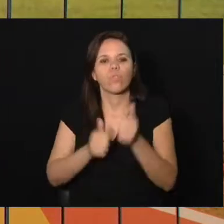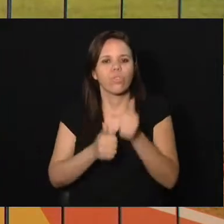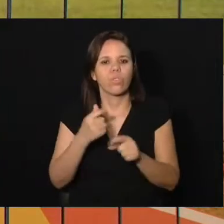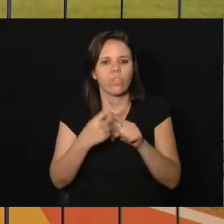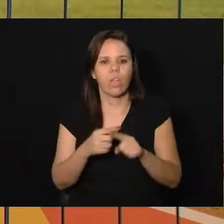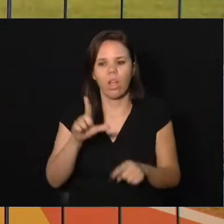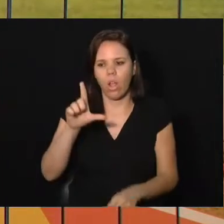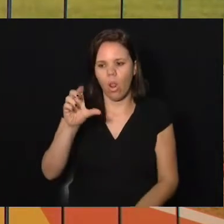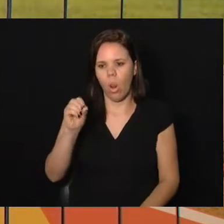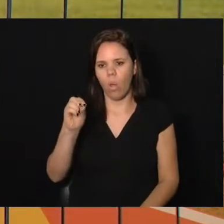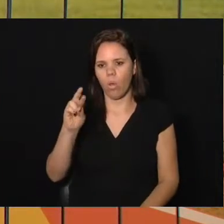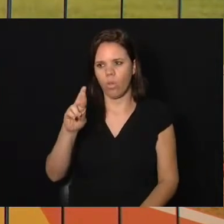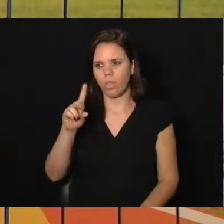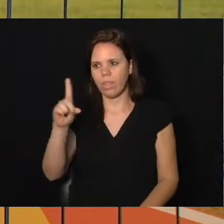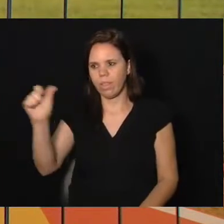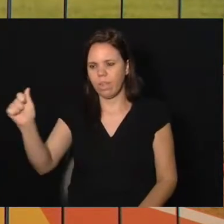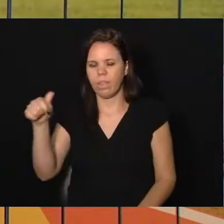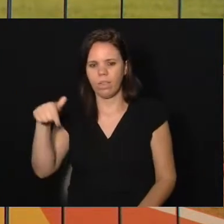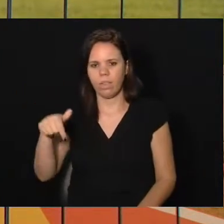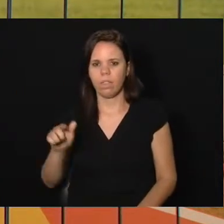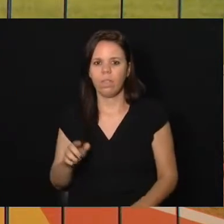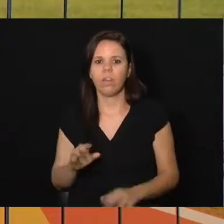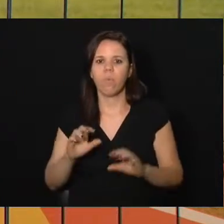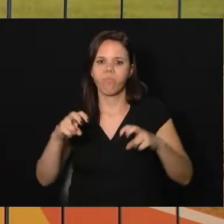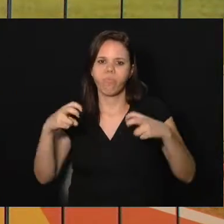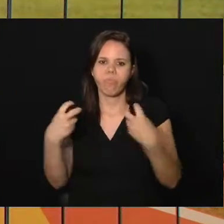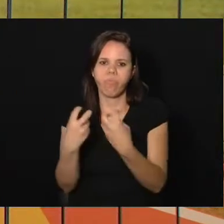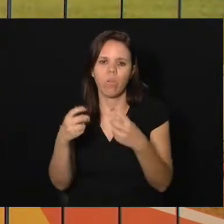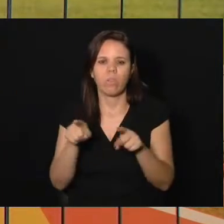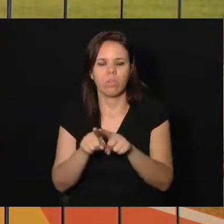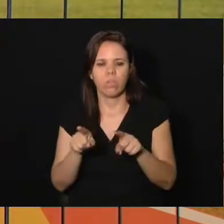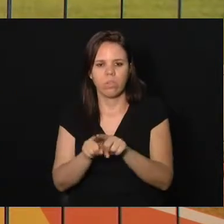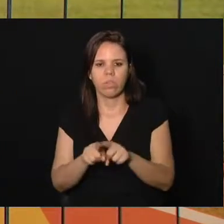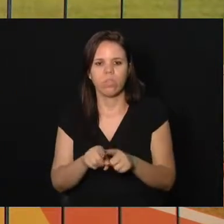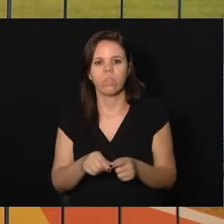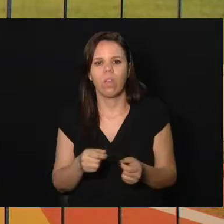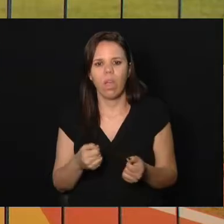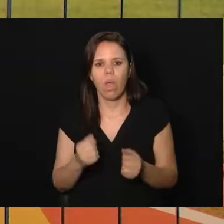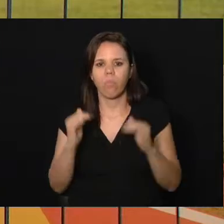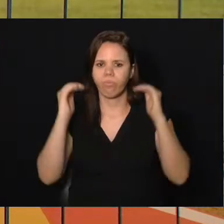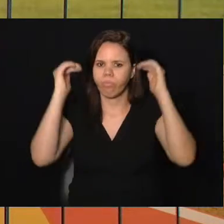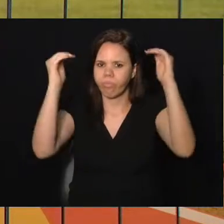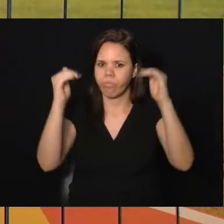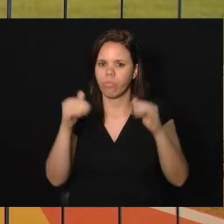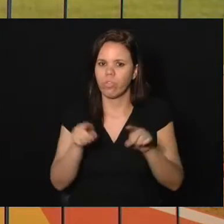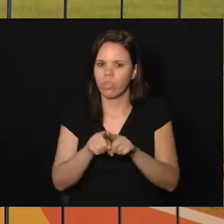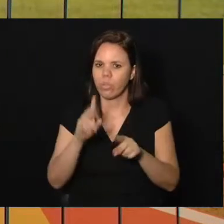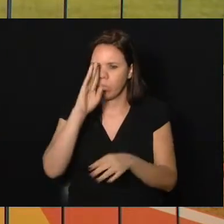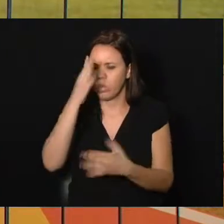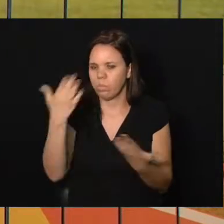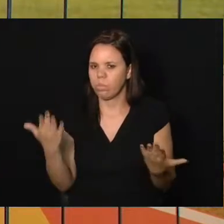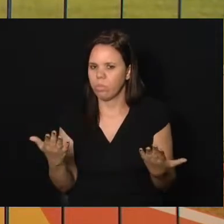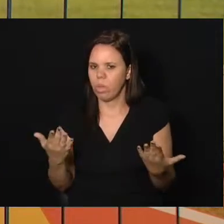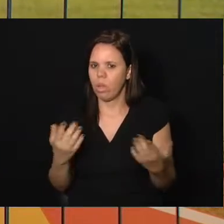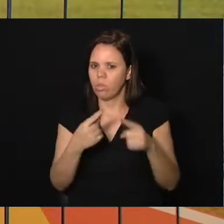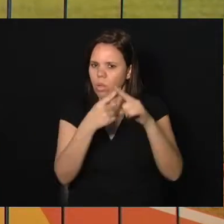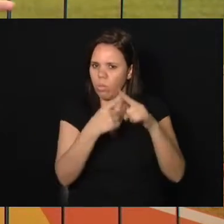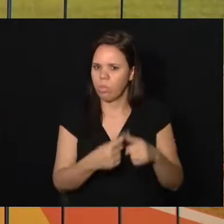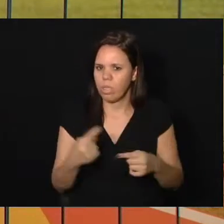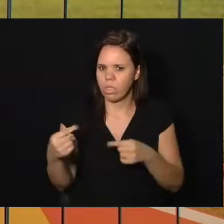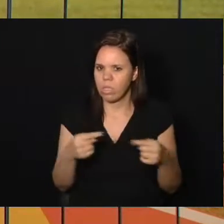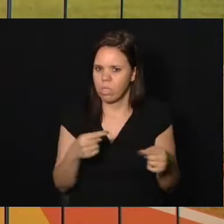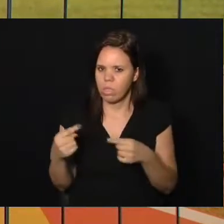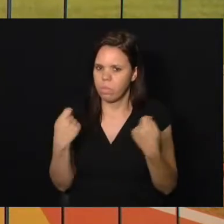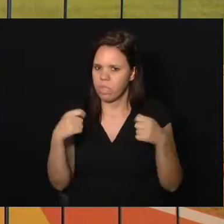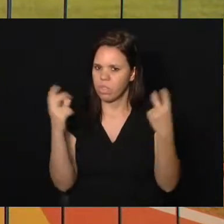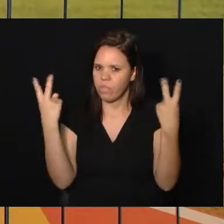Londrina no Estádio Brinco de Ouro. O Bugre é o lanterna da competição, precisa urgentemente da vitória e claro